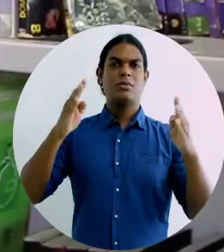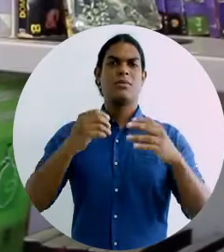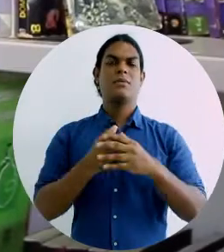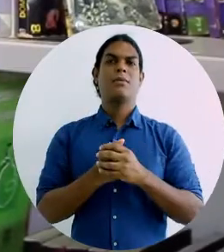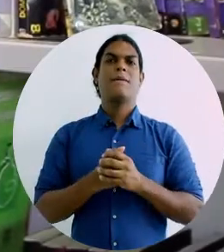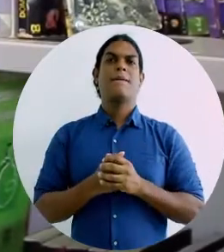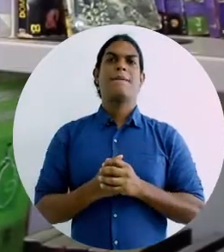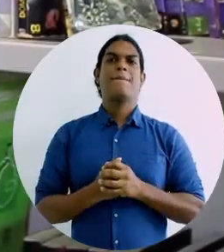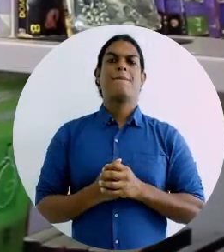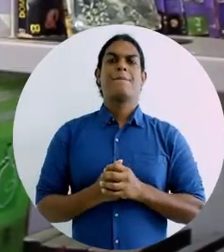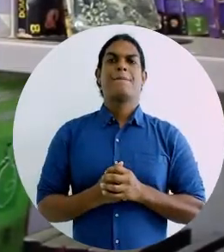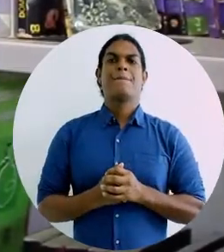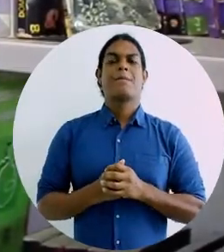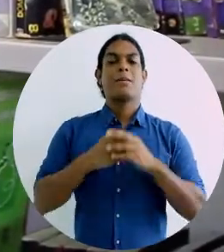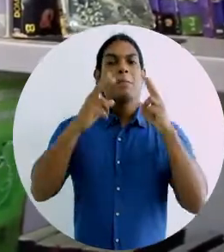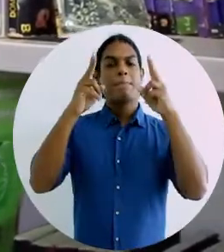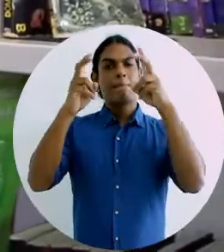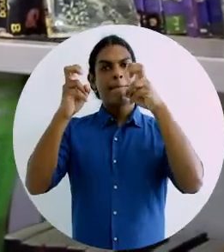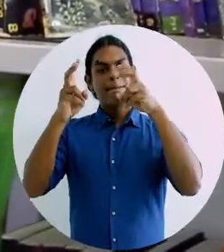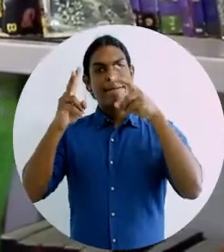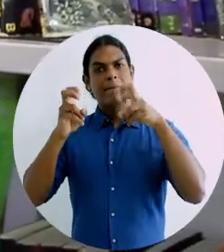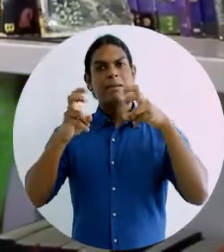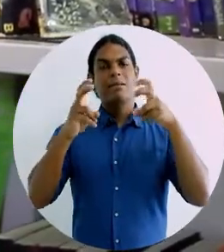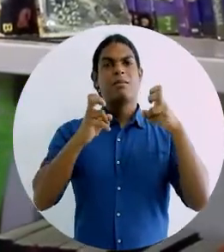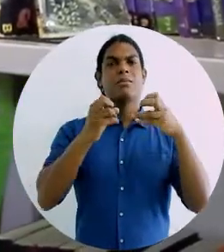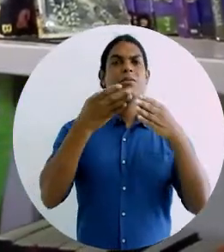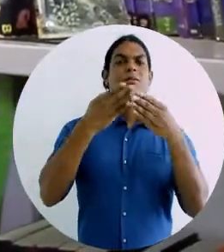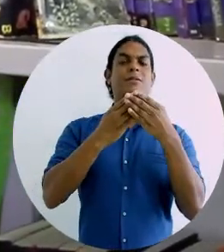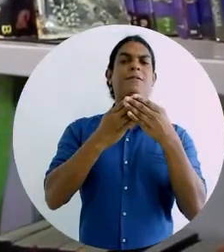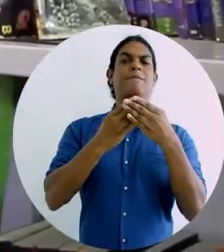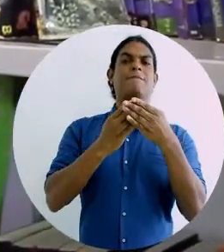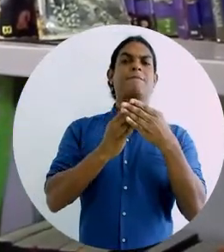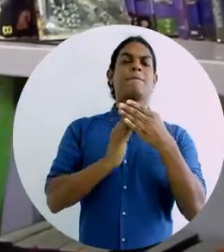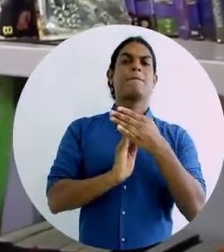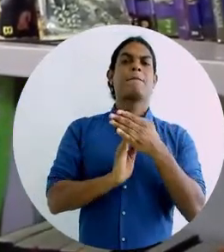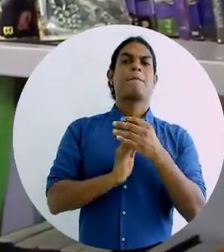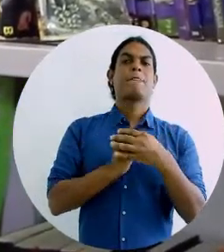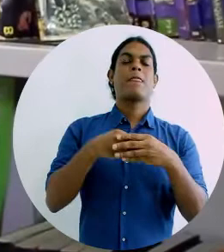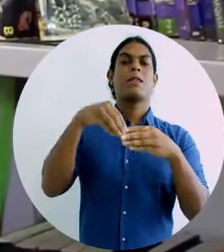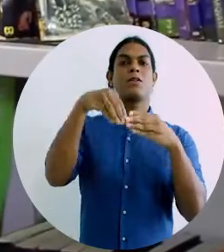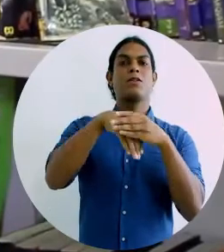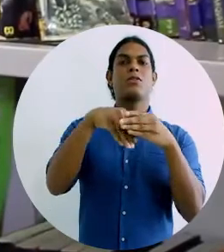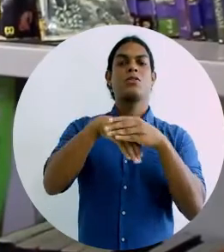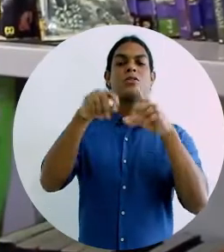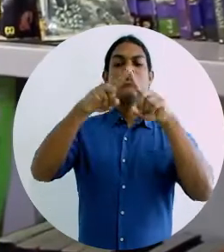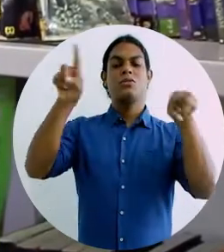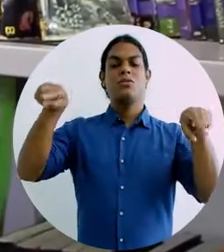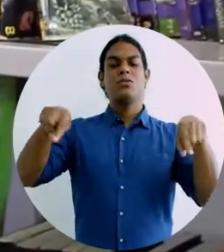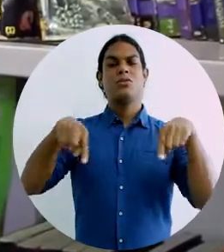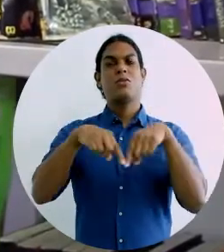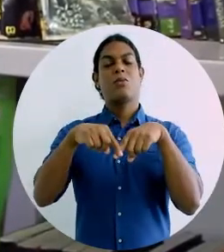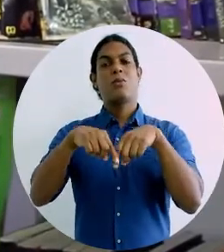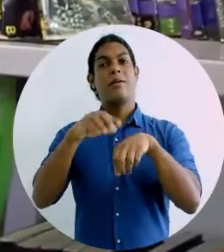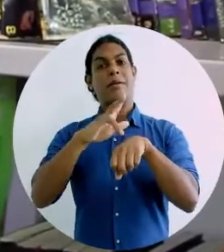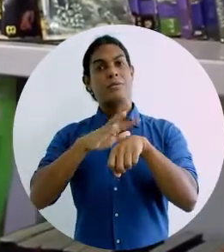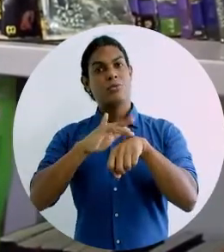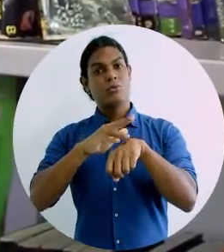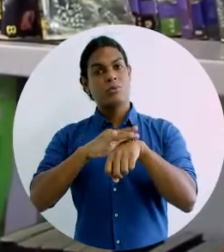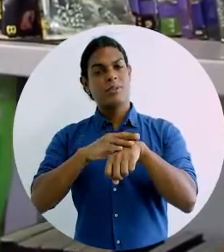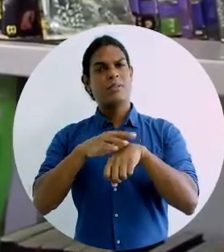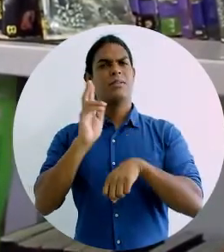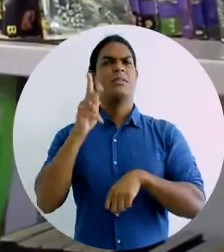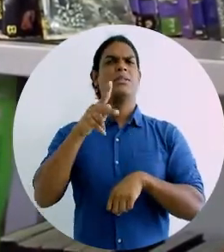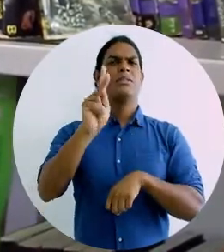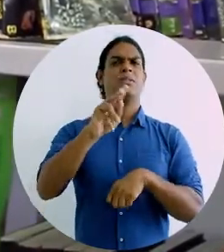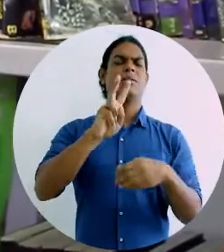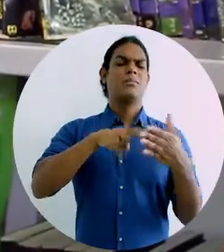inversa. Percebemos que nos quartos, os pacientes e acompanhantes, quando nós fazíamos mediação de leitura e também deixávamos livros